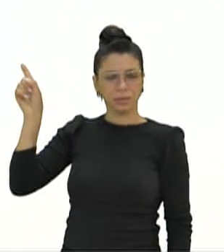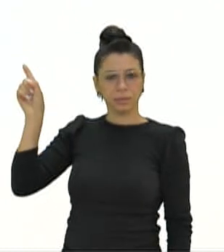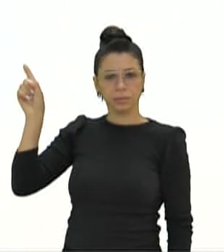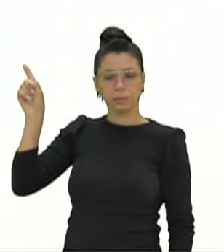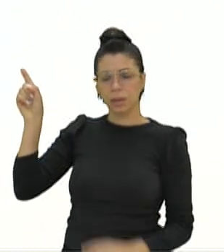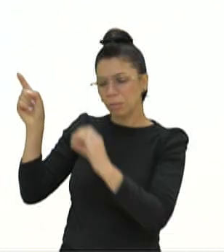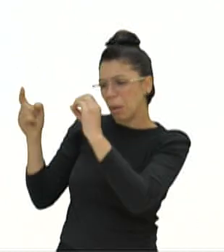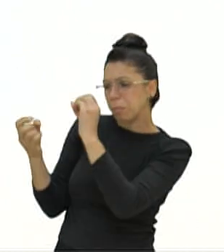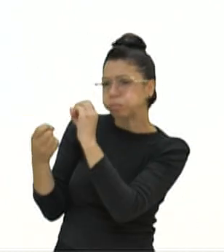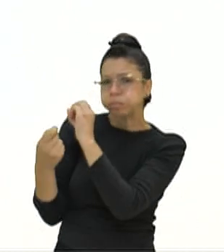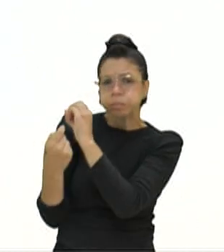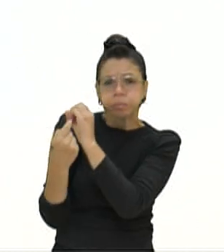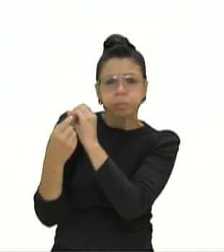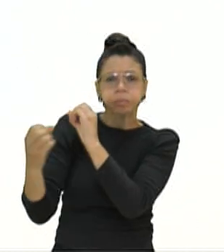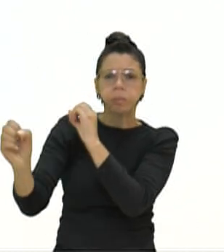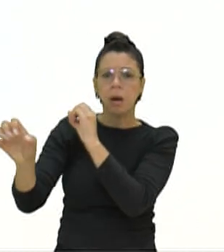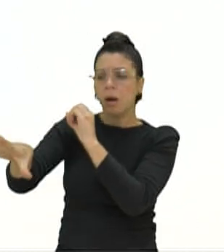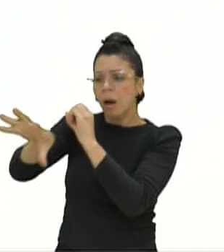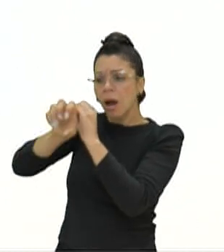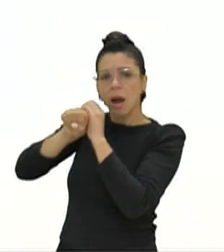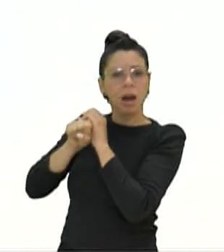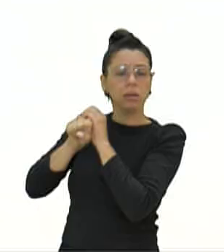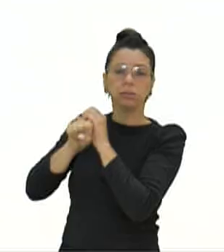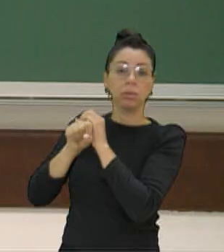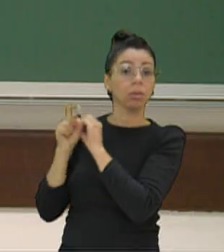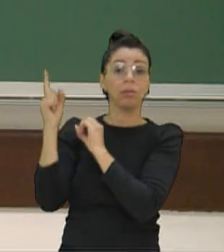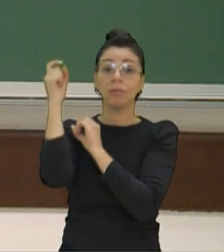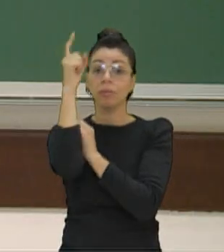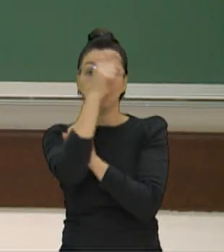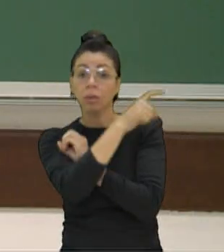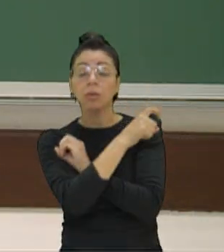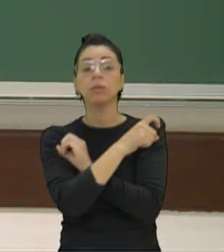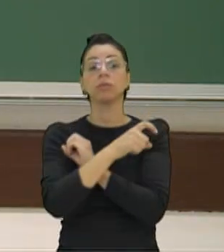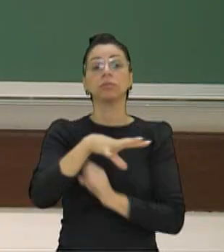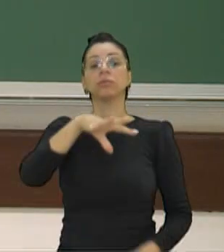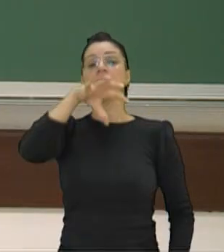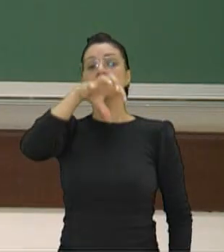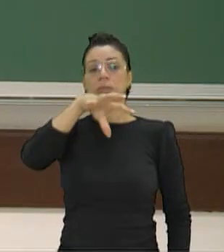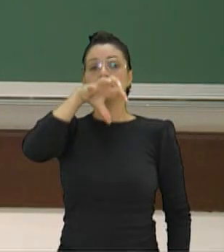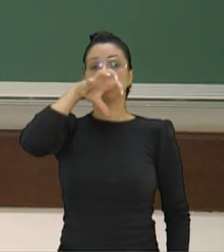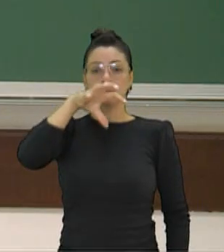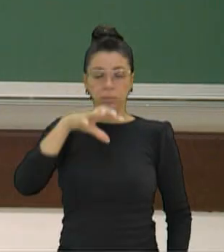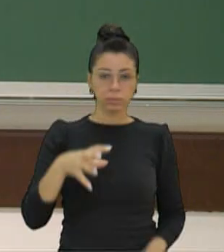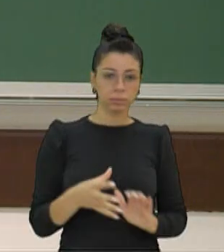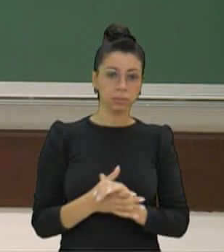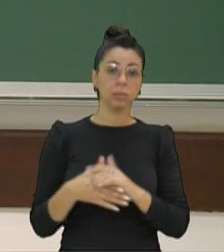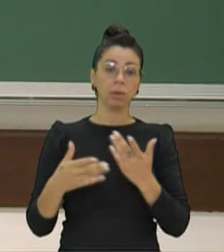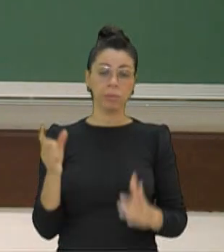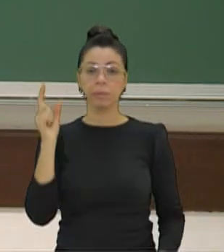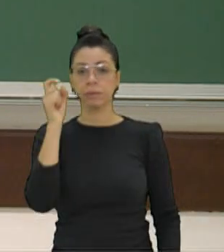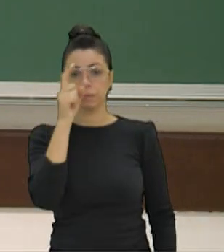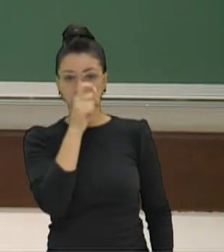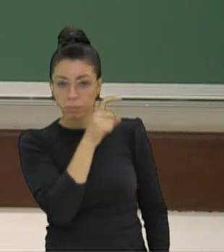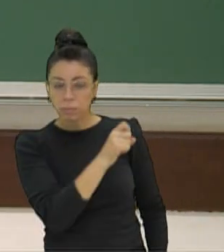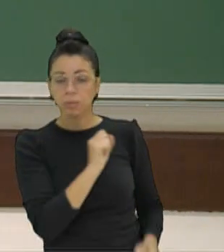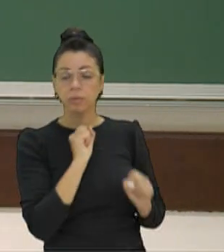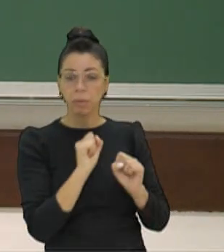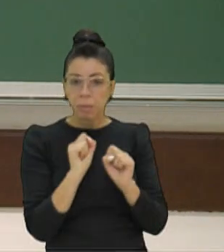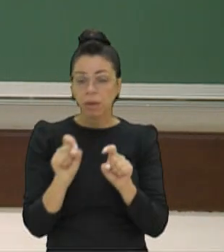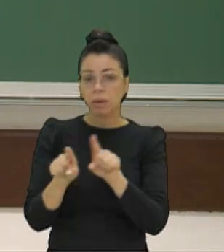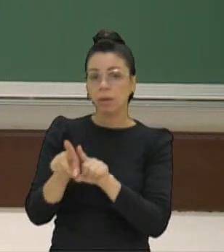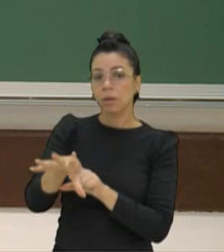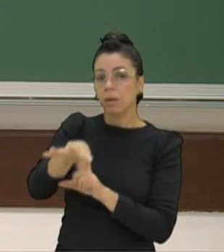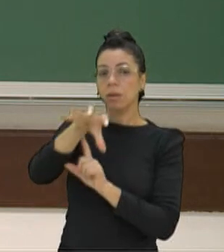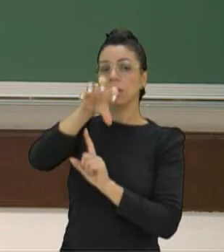o canal, a passagem do ar. Isso vai dificultar muito a respiração, né? Então, além da dificuldade